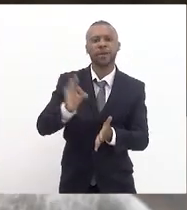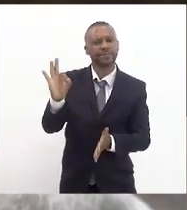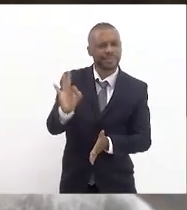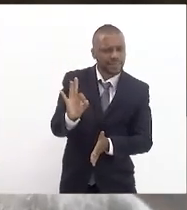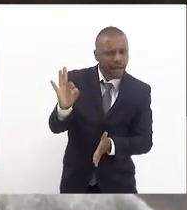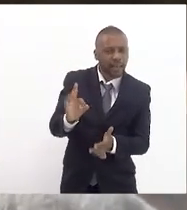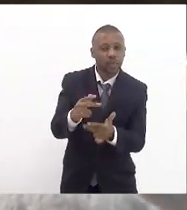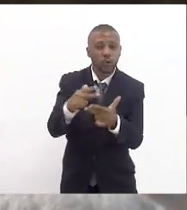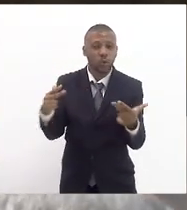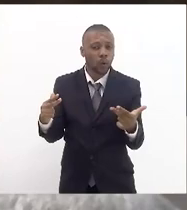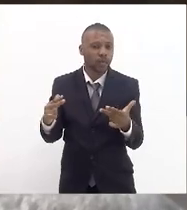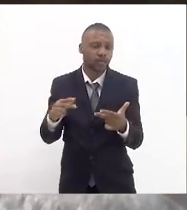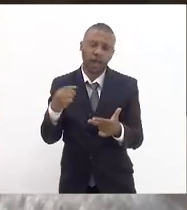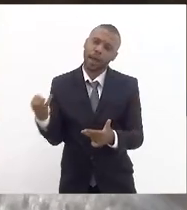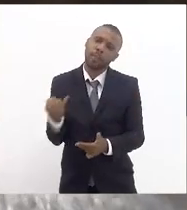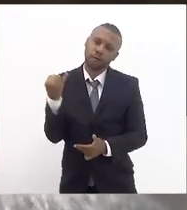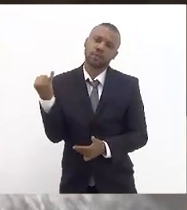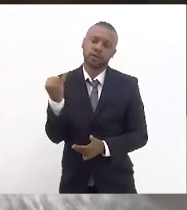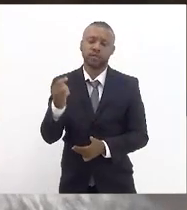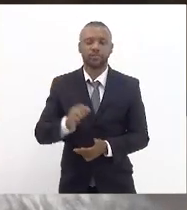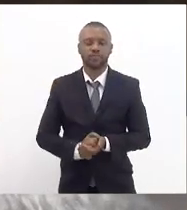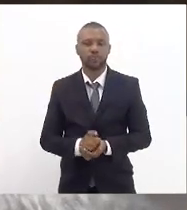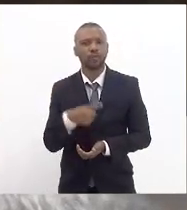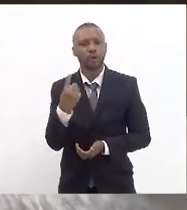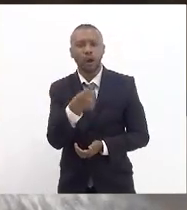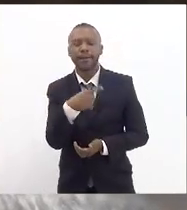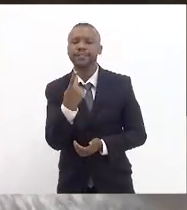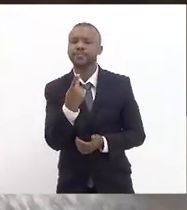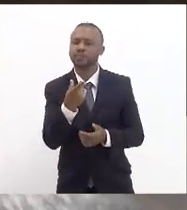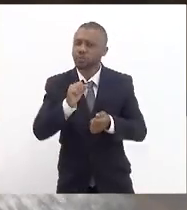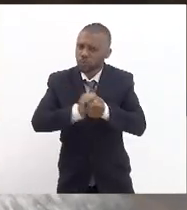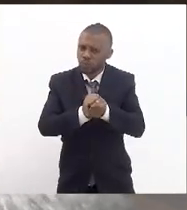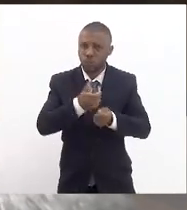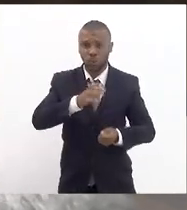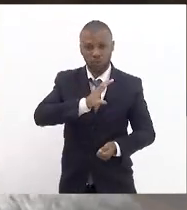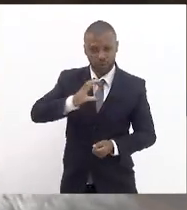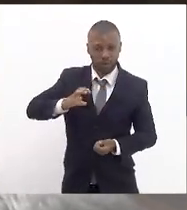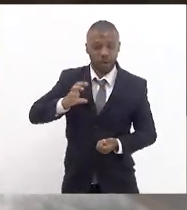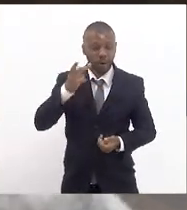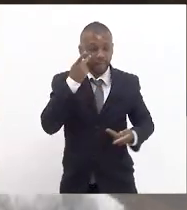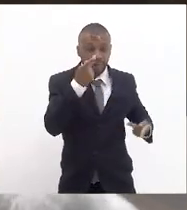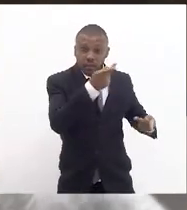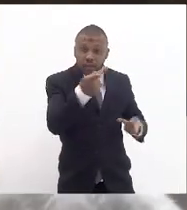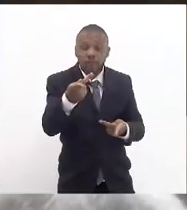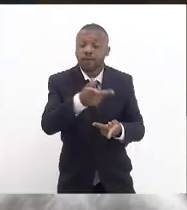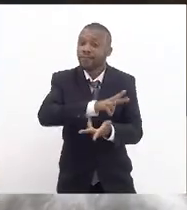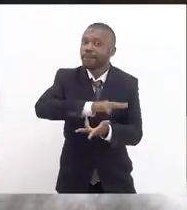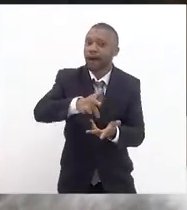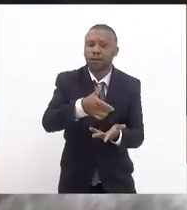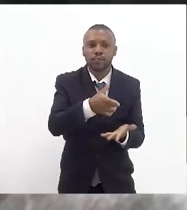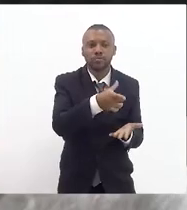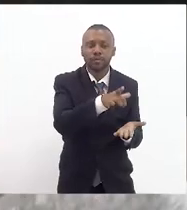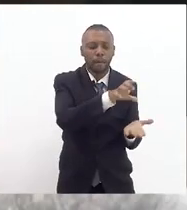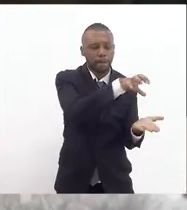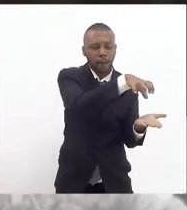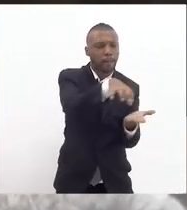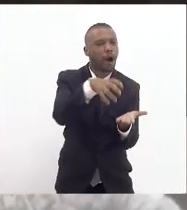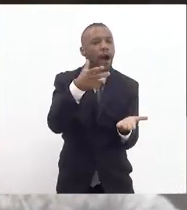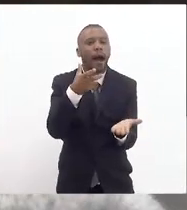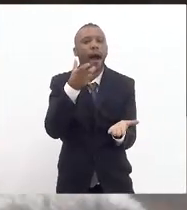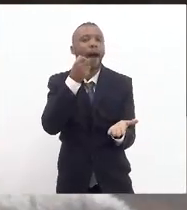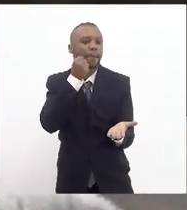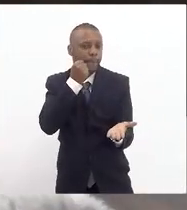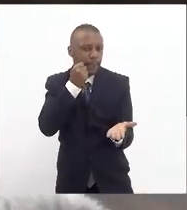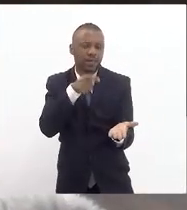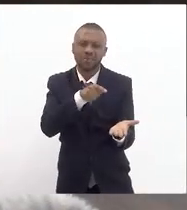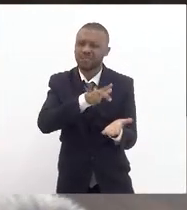em Petrópolis com a comissão, nos articulamos com a Secretaria de Desenvolvimento Humano da cidade, e essa era a